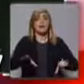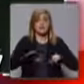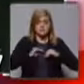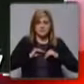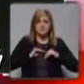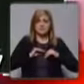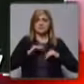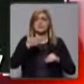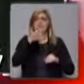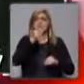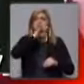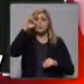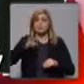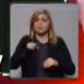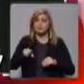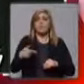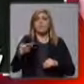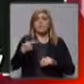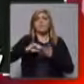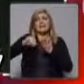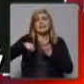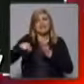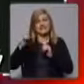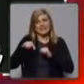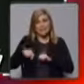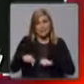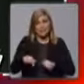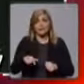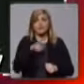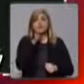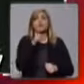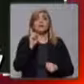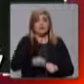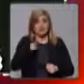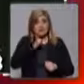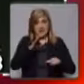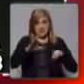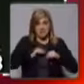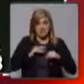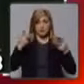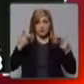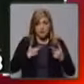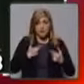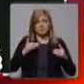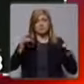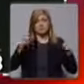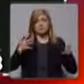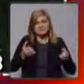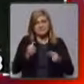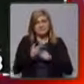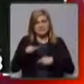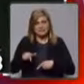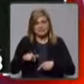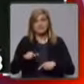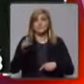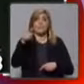aplicar 70% do acordo com a Troika. Significa isto que a Grécia aceita a austeridade? A Grécia disse